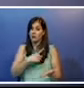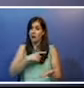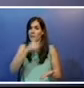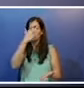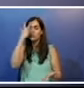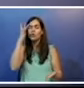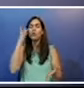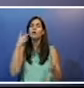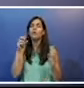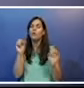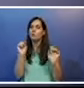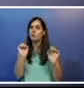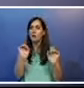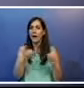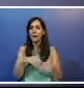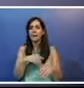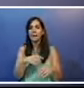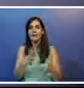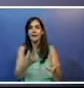convencer. Ok?